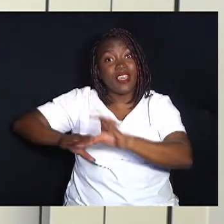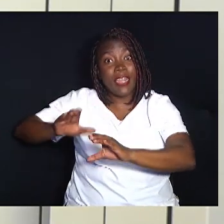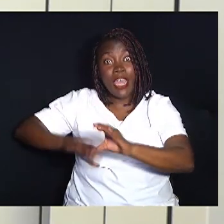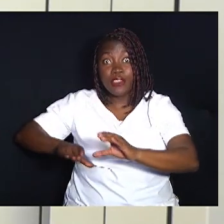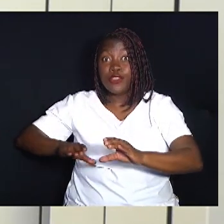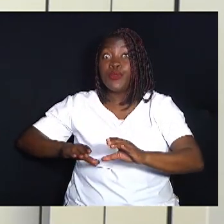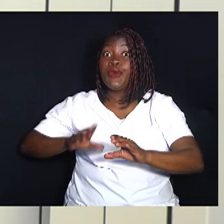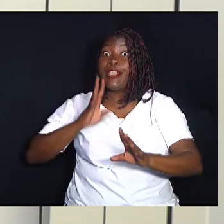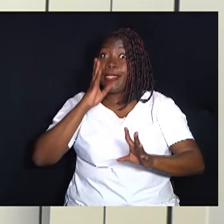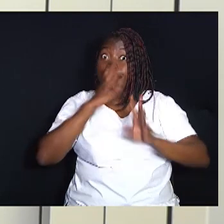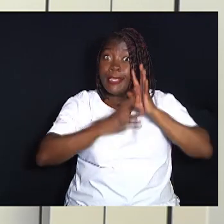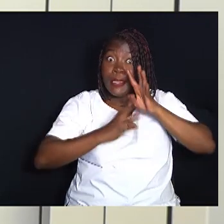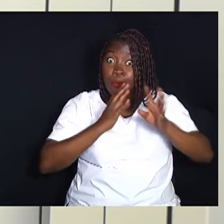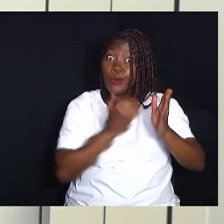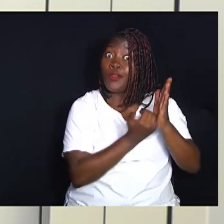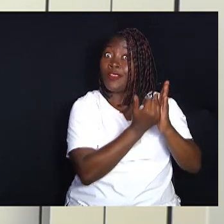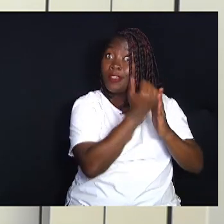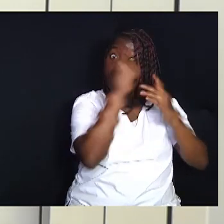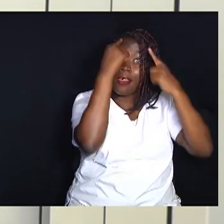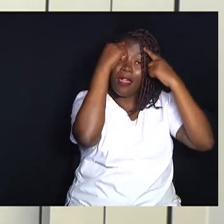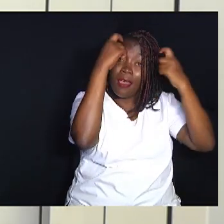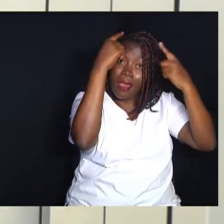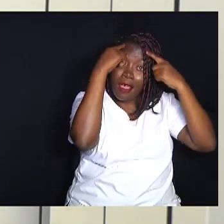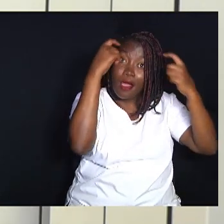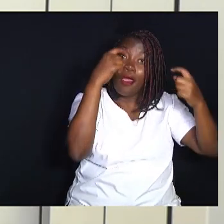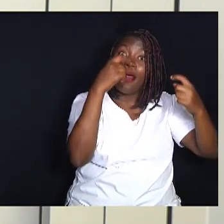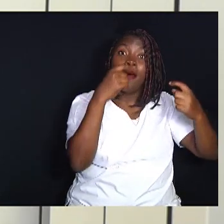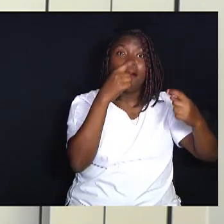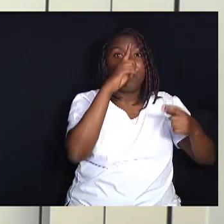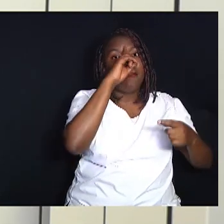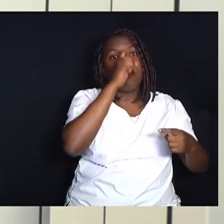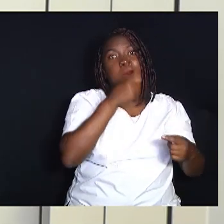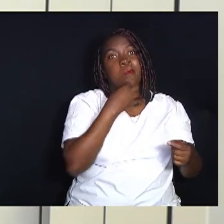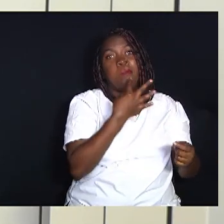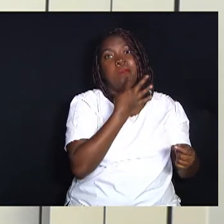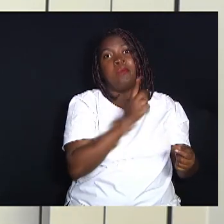denuncia o aumento de violência por desconhecidos.